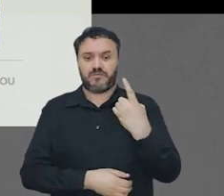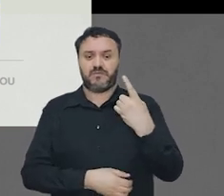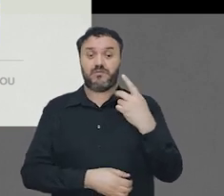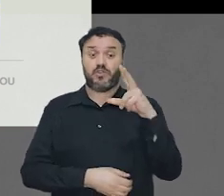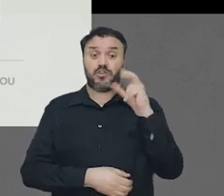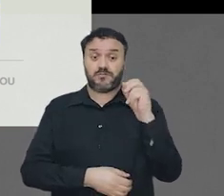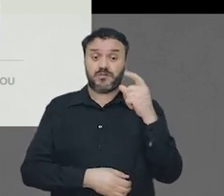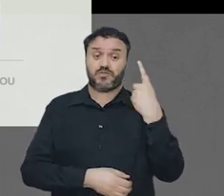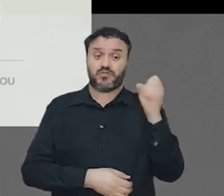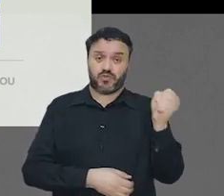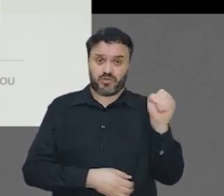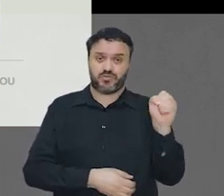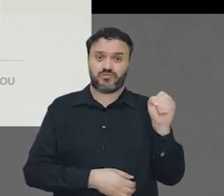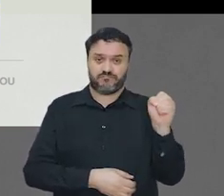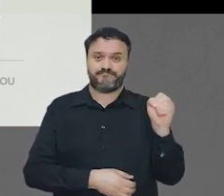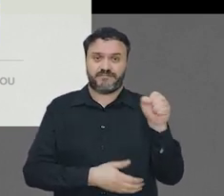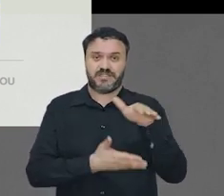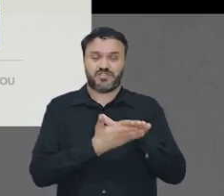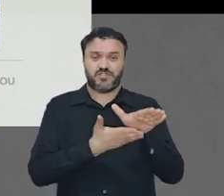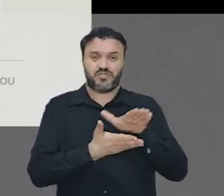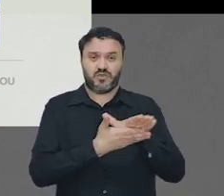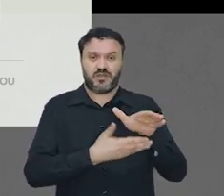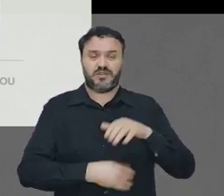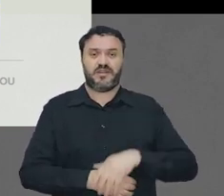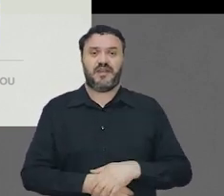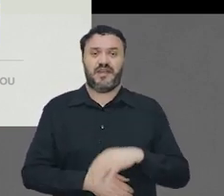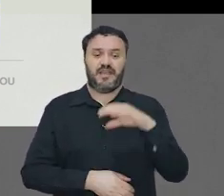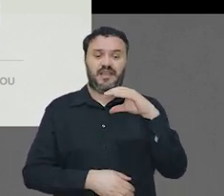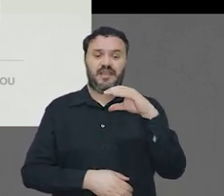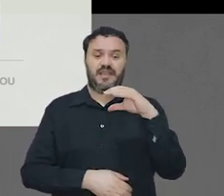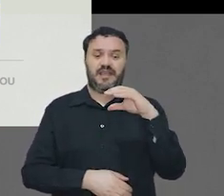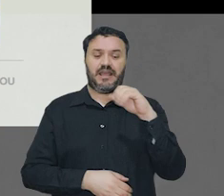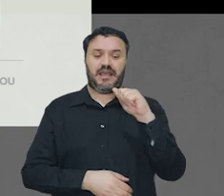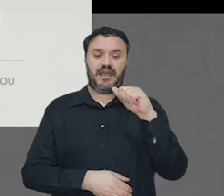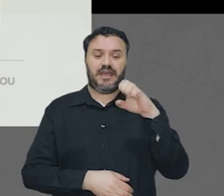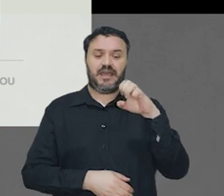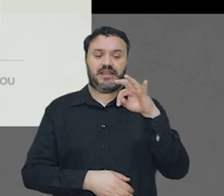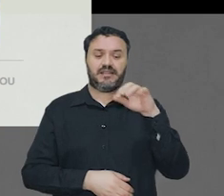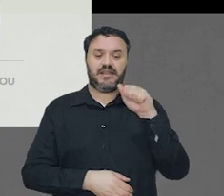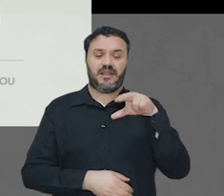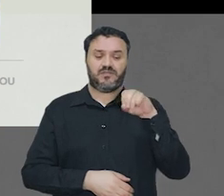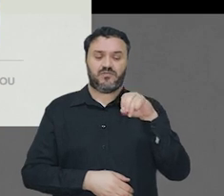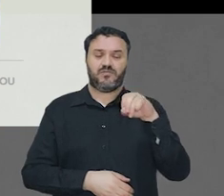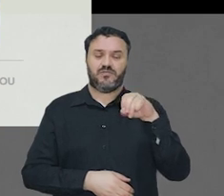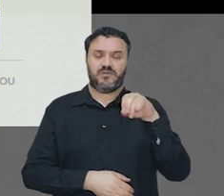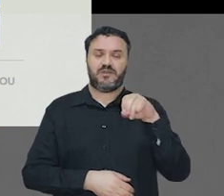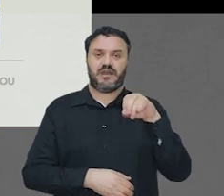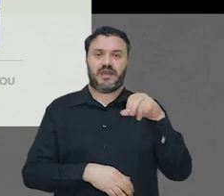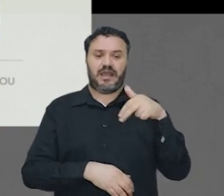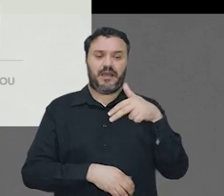São eles: Caetano Veloso, Caminhando contra o Vento, Ádua e